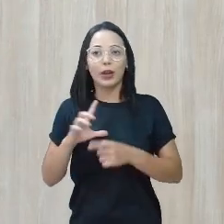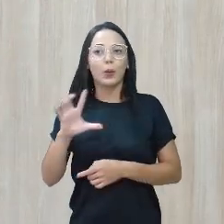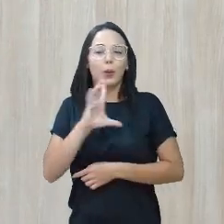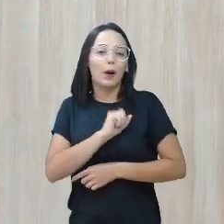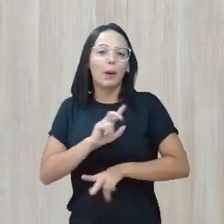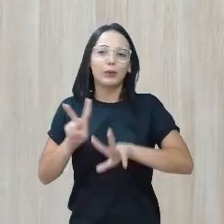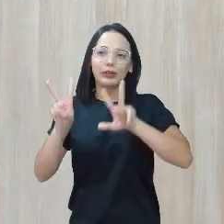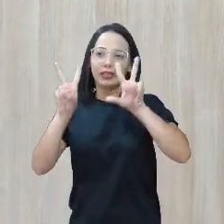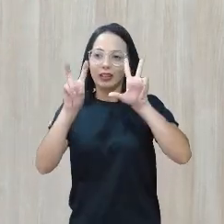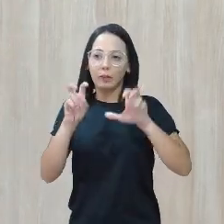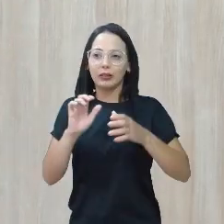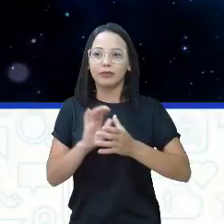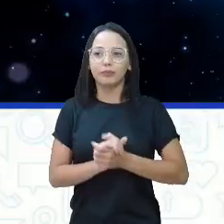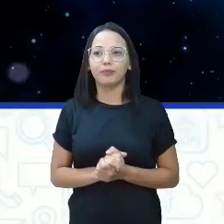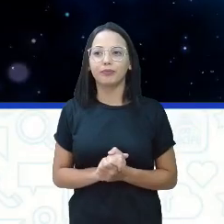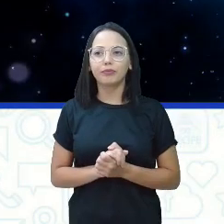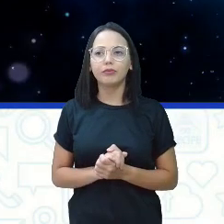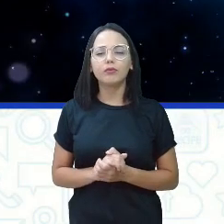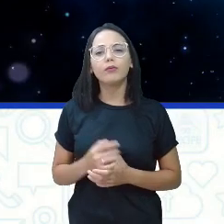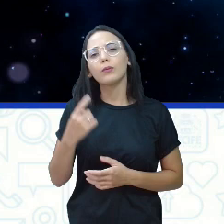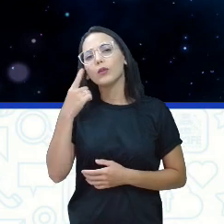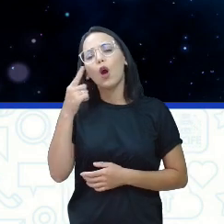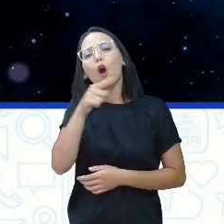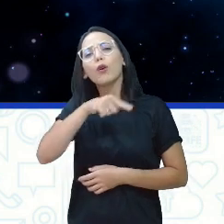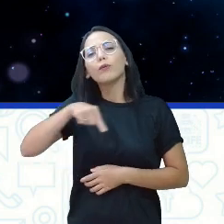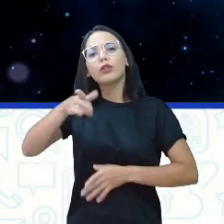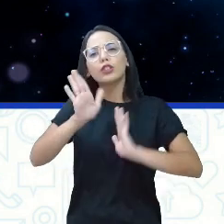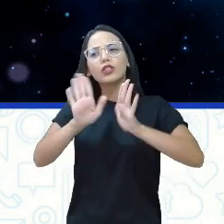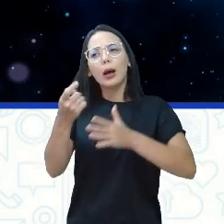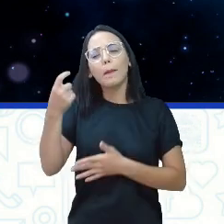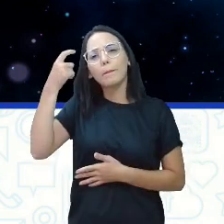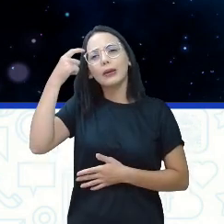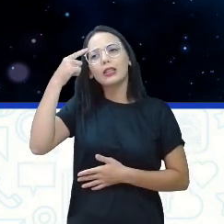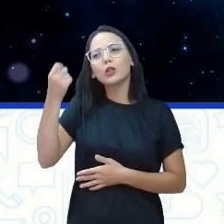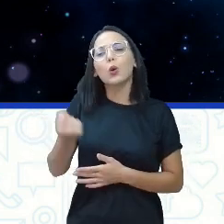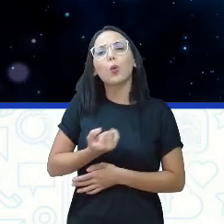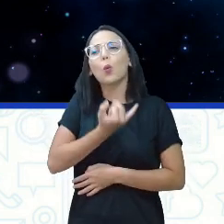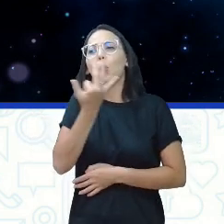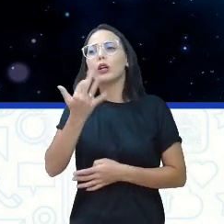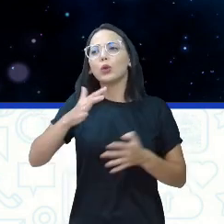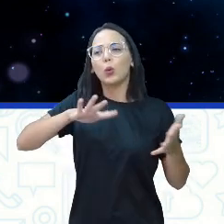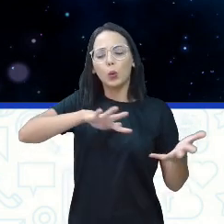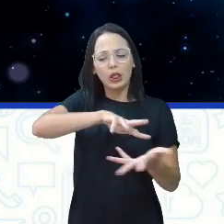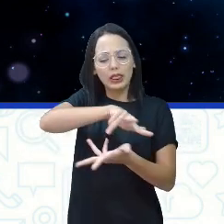tá? Então, aqui, ó, você já parou para pensar quanto pesa a Terra?